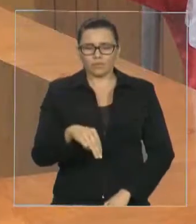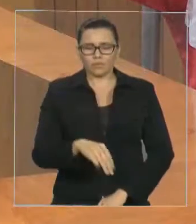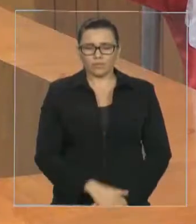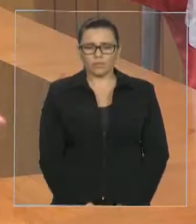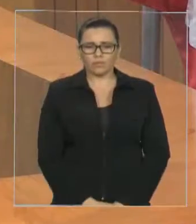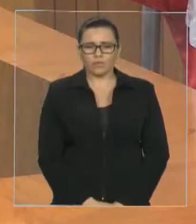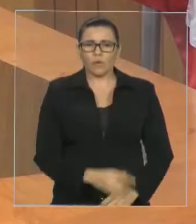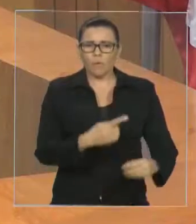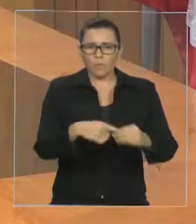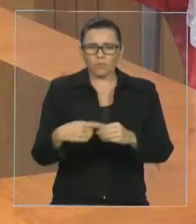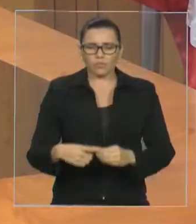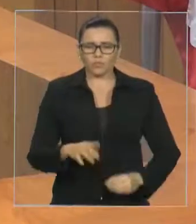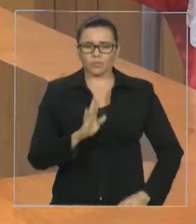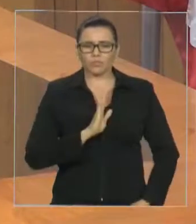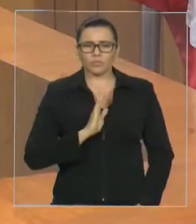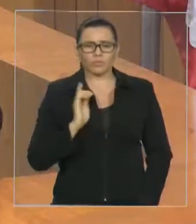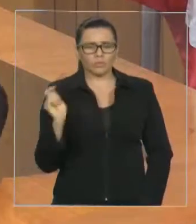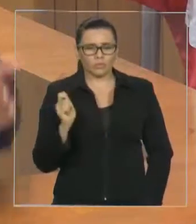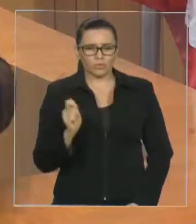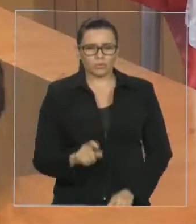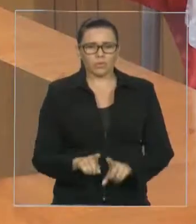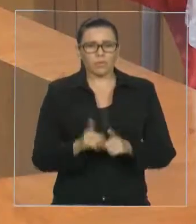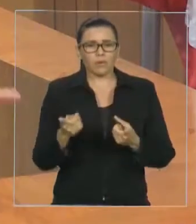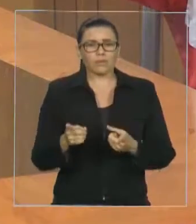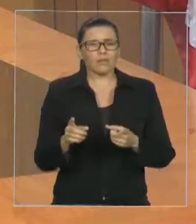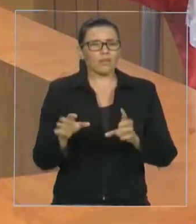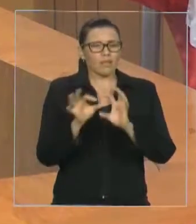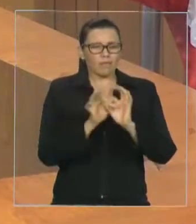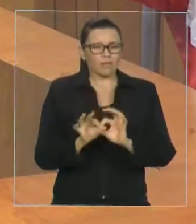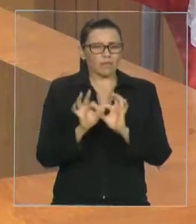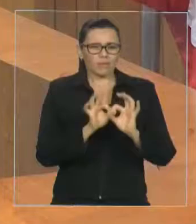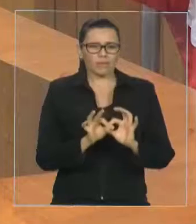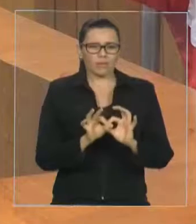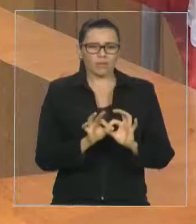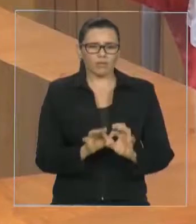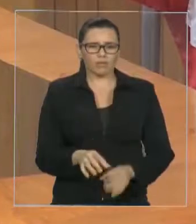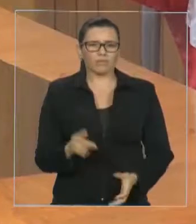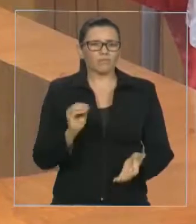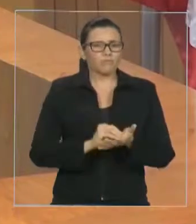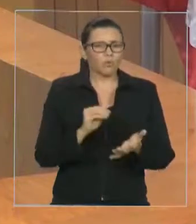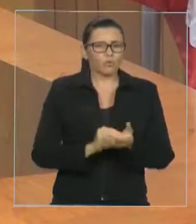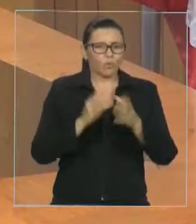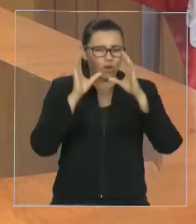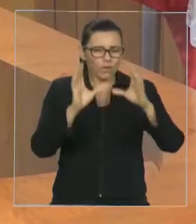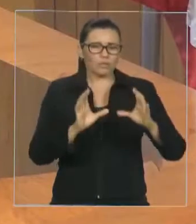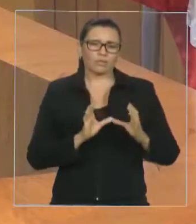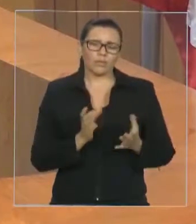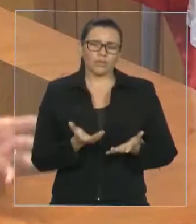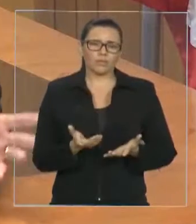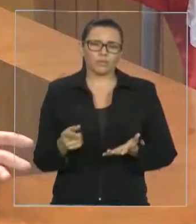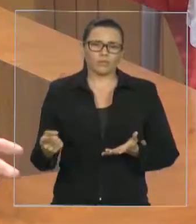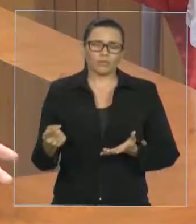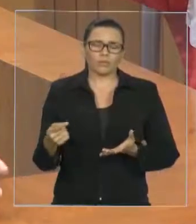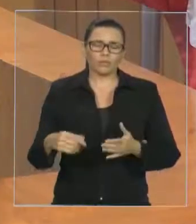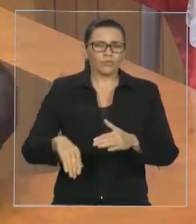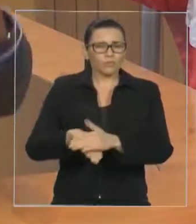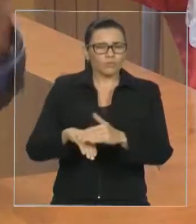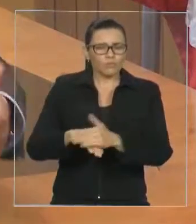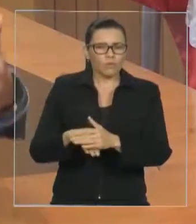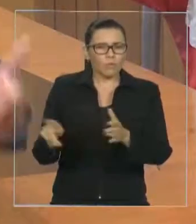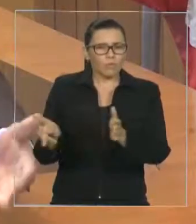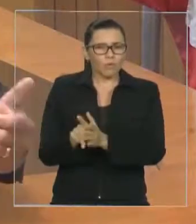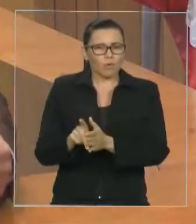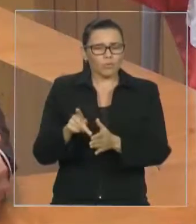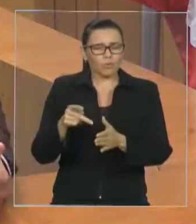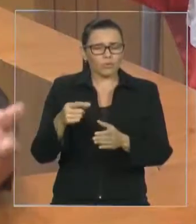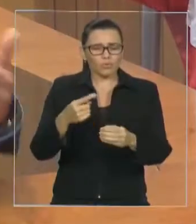por desorganização, desrespeito aos times do interior, fez o que fez.